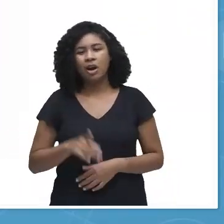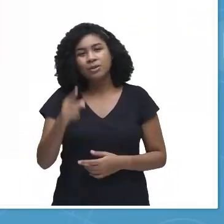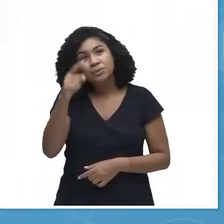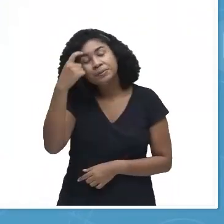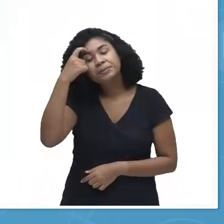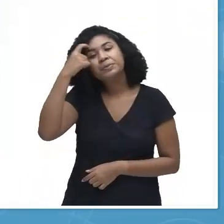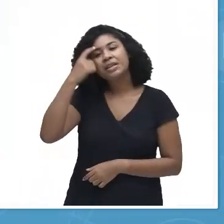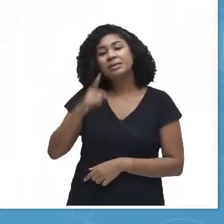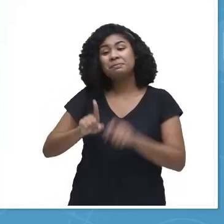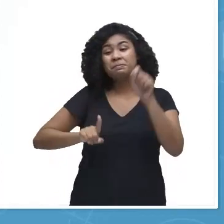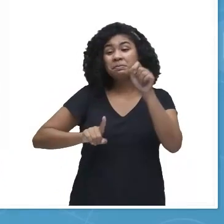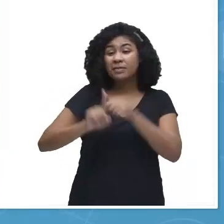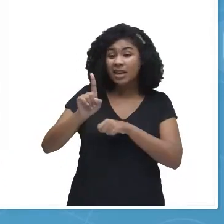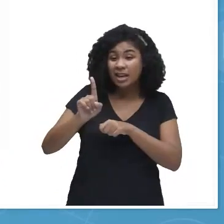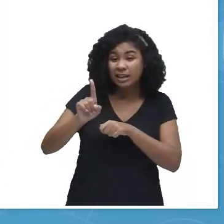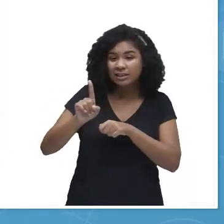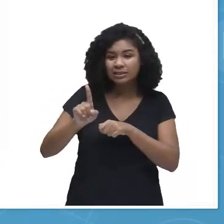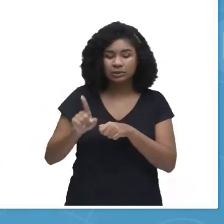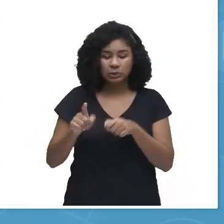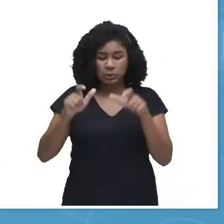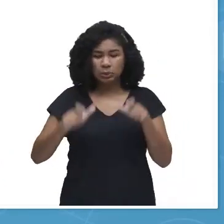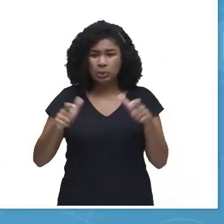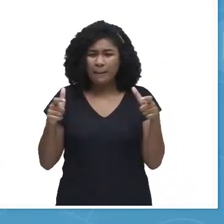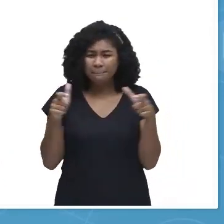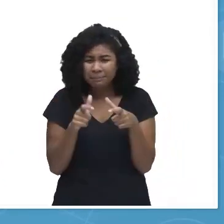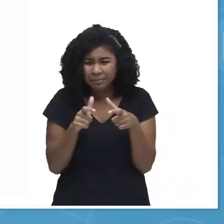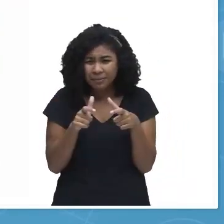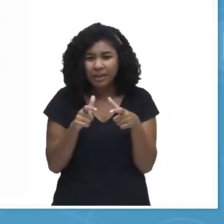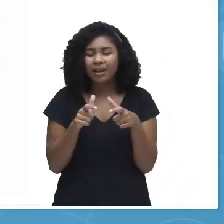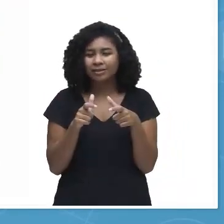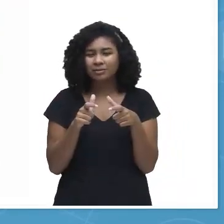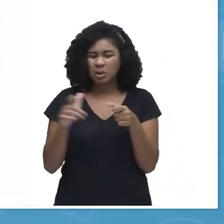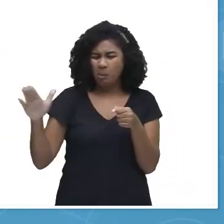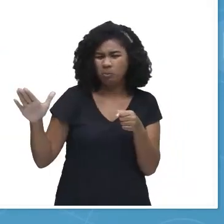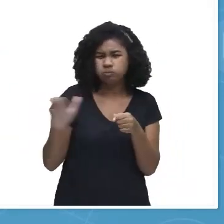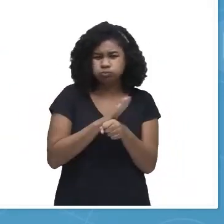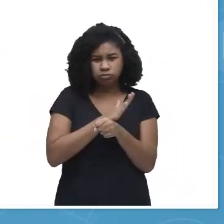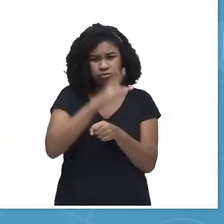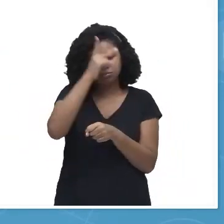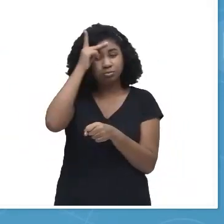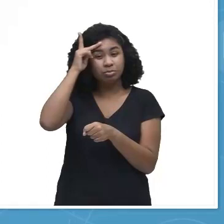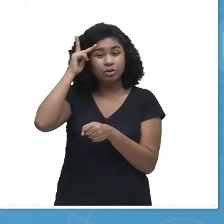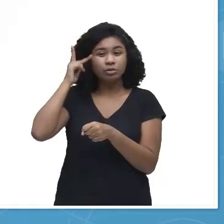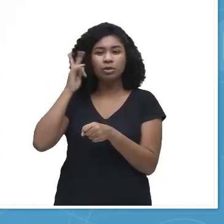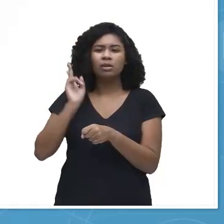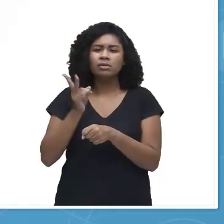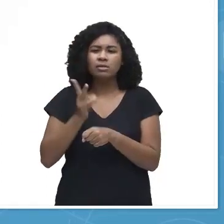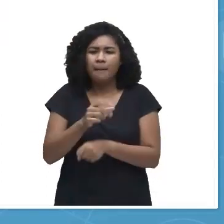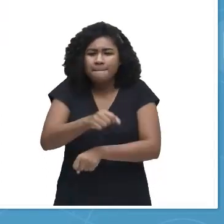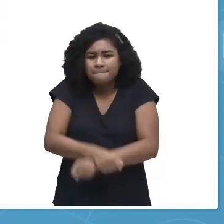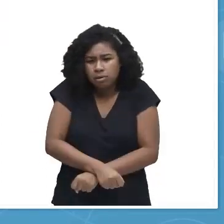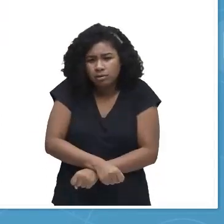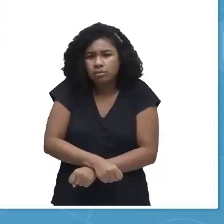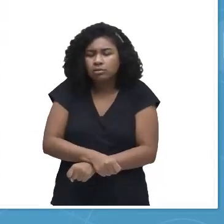você passando um mês num local apertado, geralmente você amarrado, acorrentado, tendo que sobreviver com um